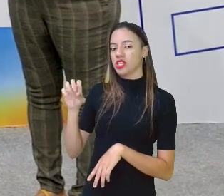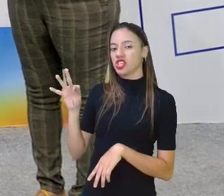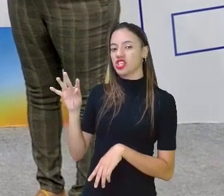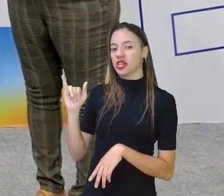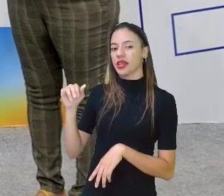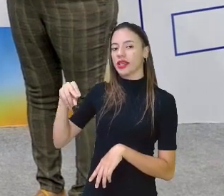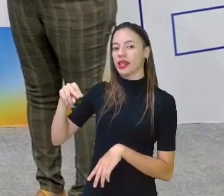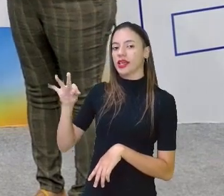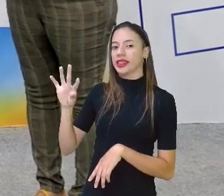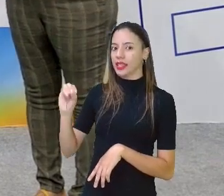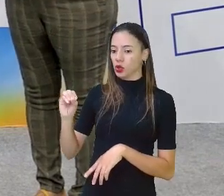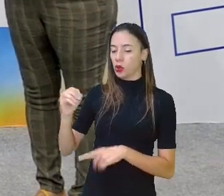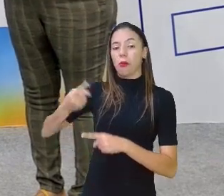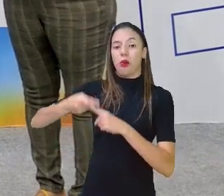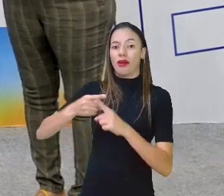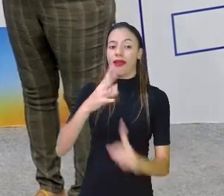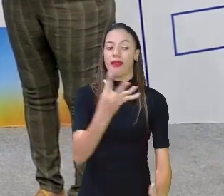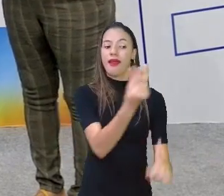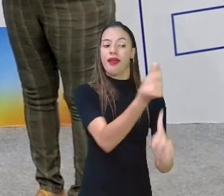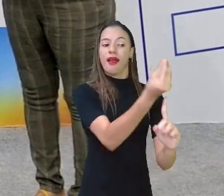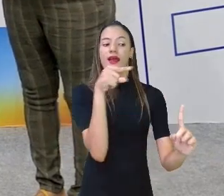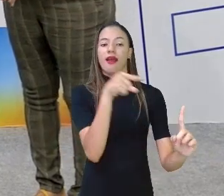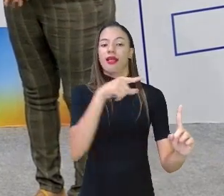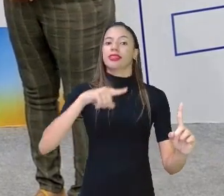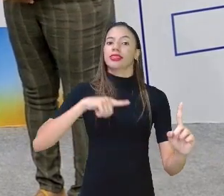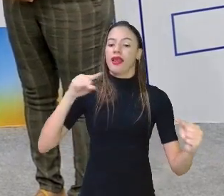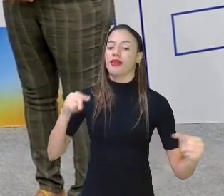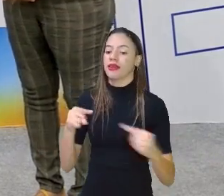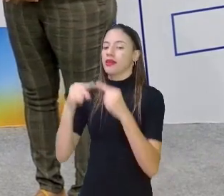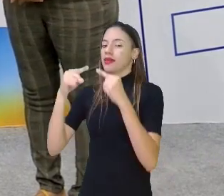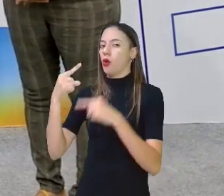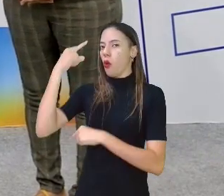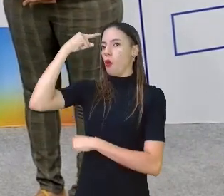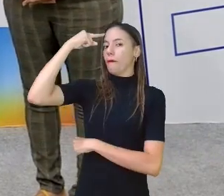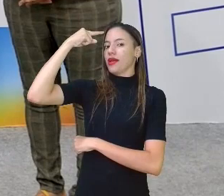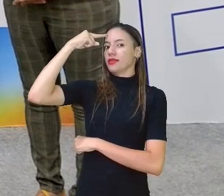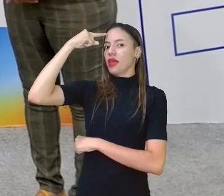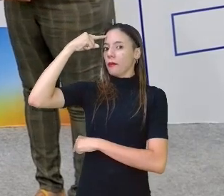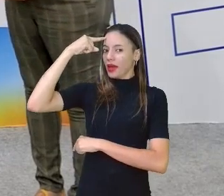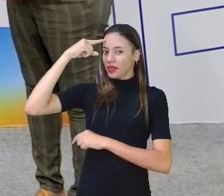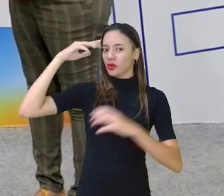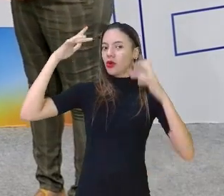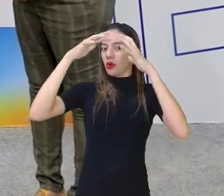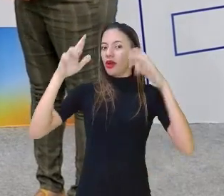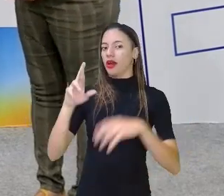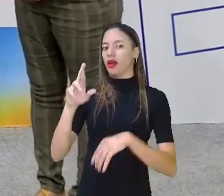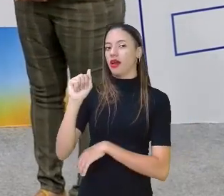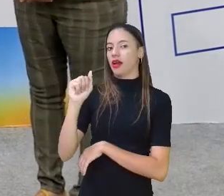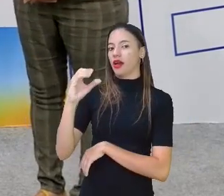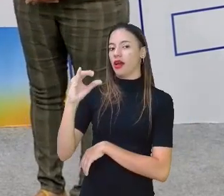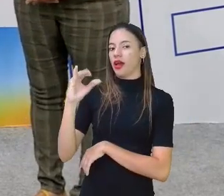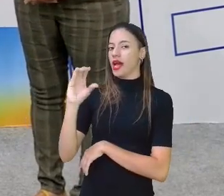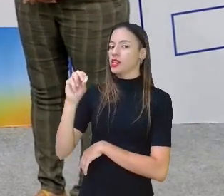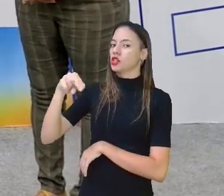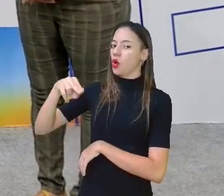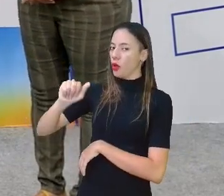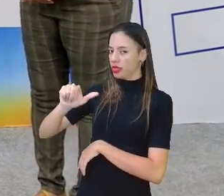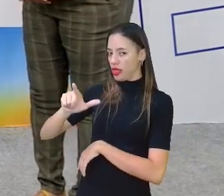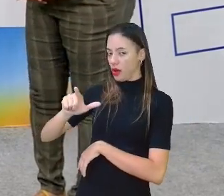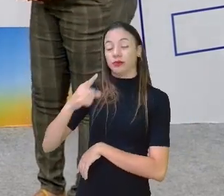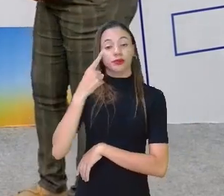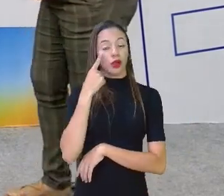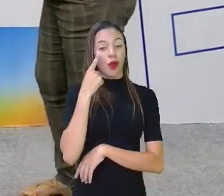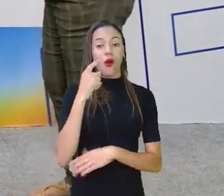pouco para a nossa racionalidade também, né? Acho que é um pouco Eu preparei uma atividade